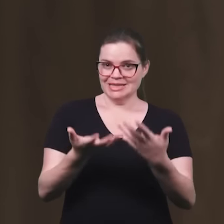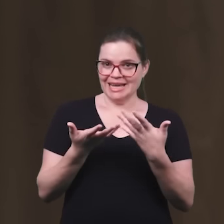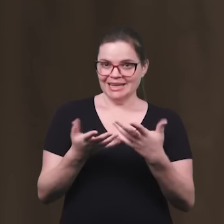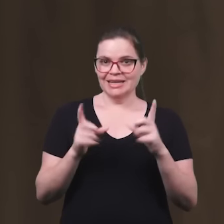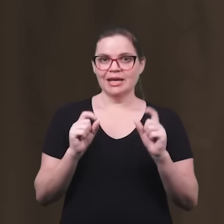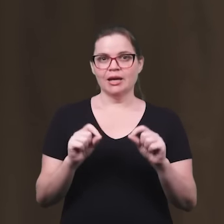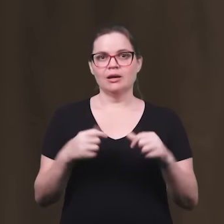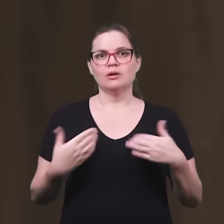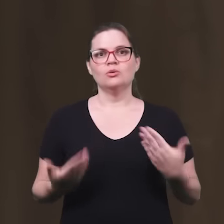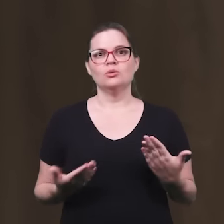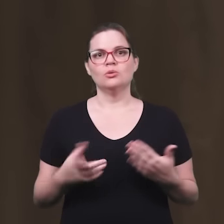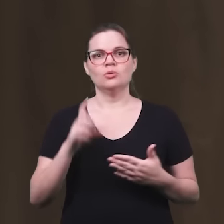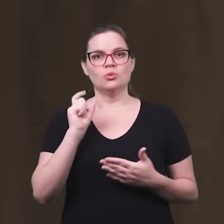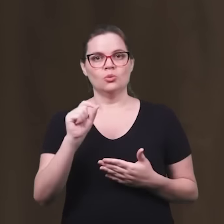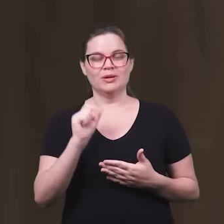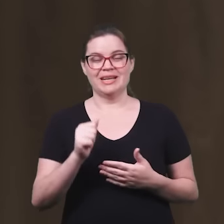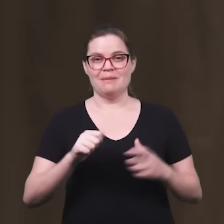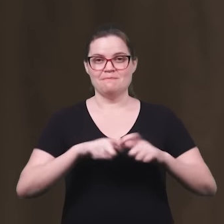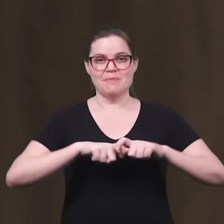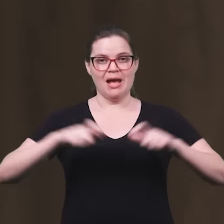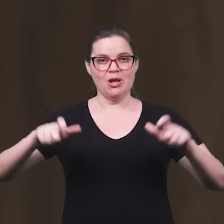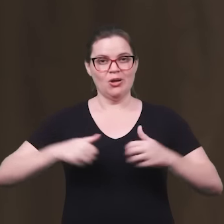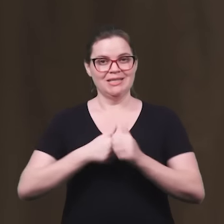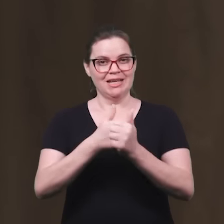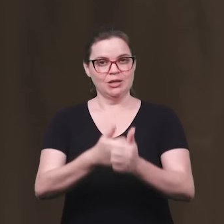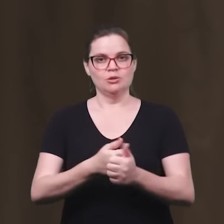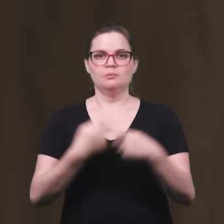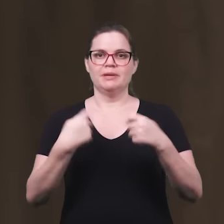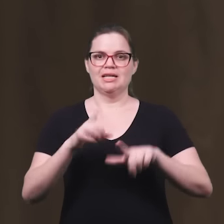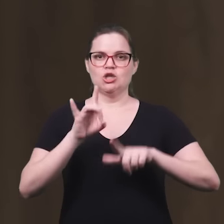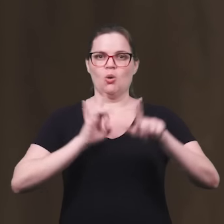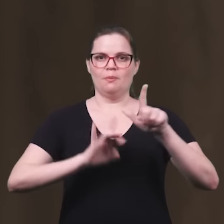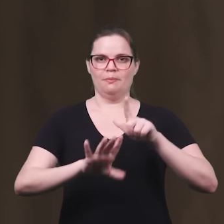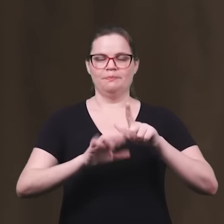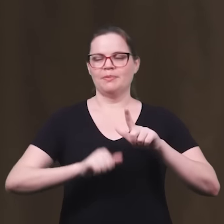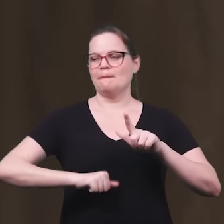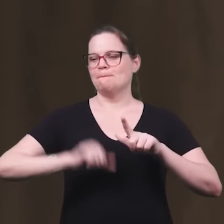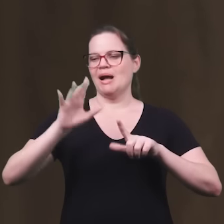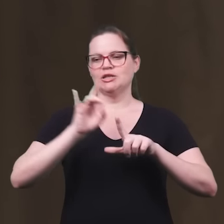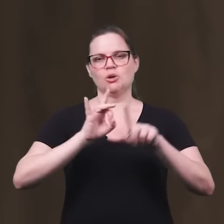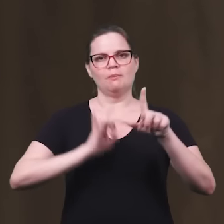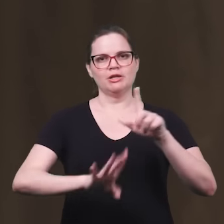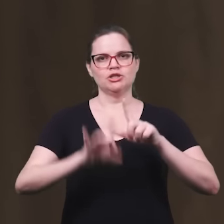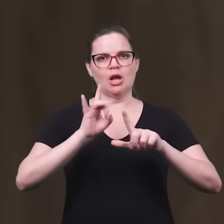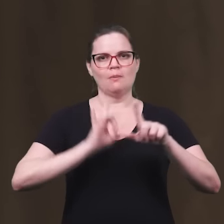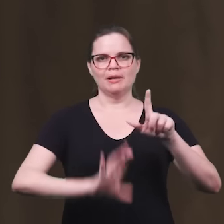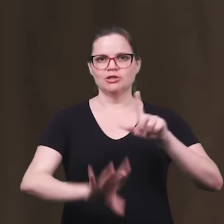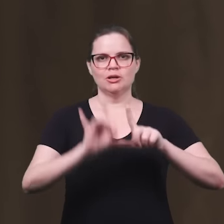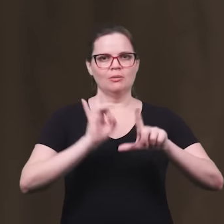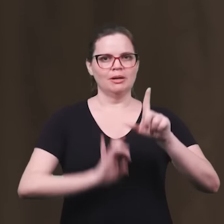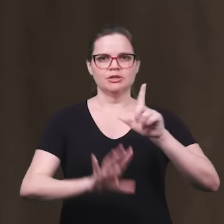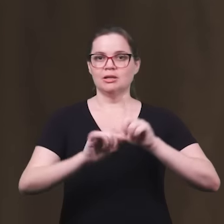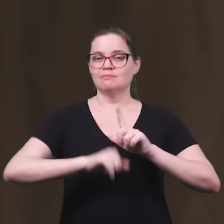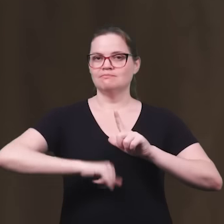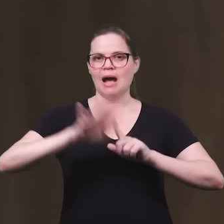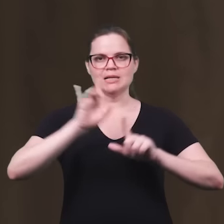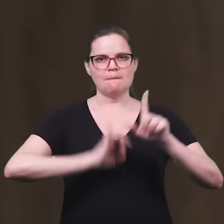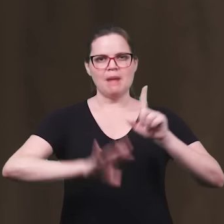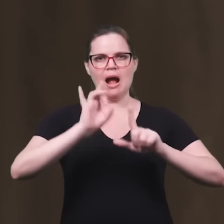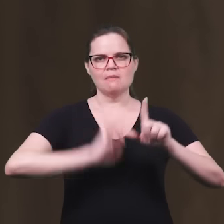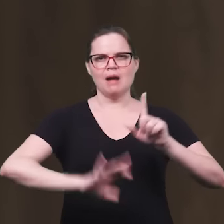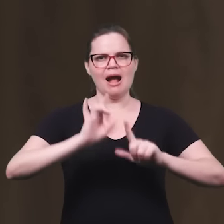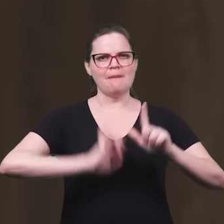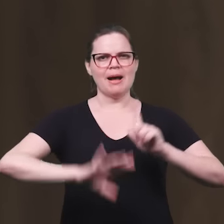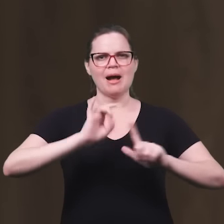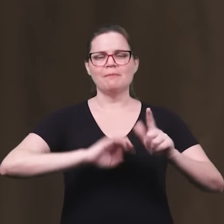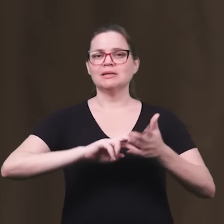mais importante são os chamados conteúdos compartilháveis. Então, quanto mais compartilhável for o seu conteúdo, isso mostra